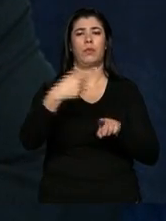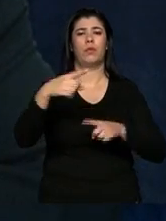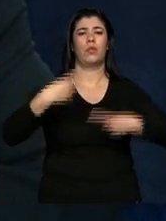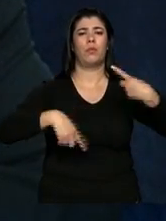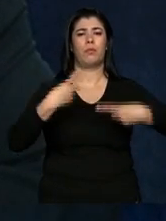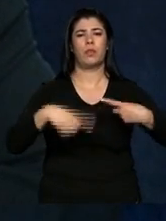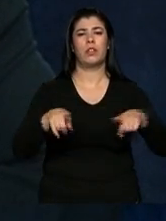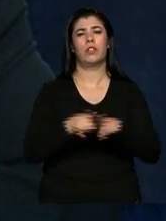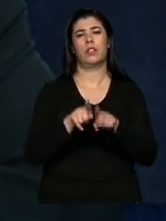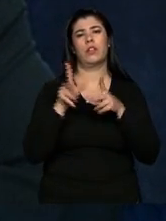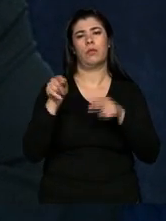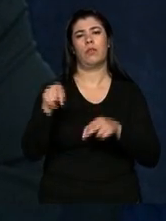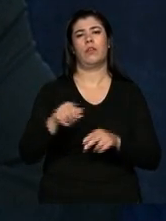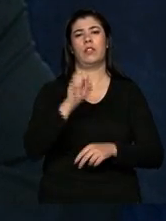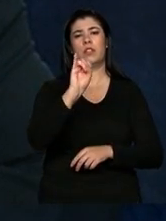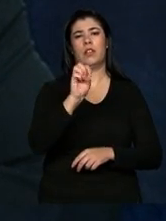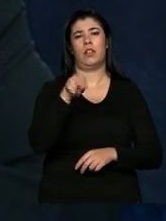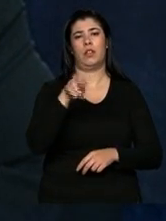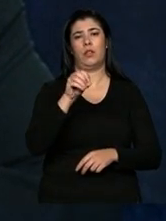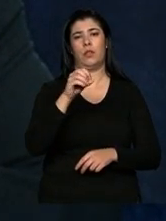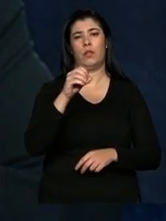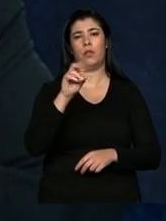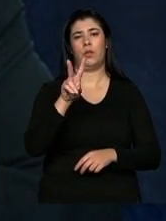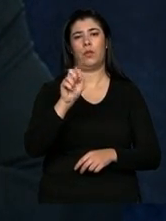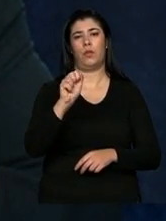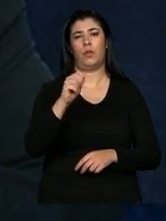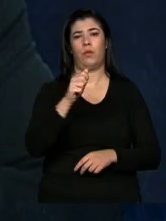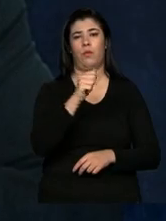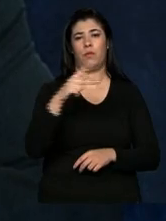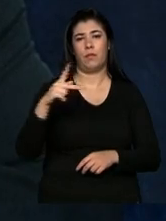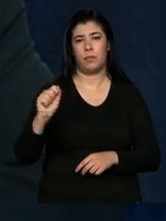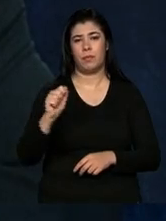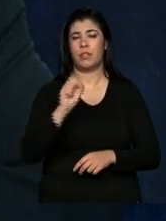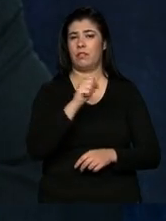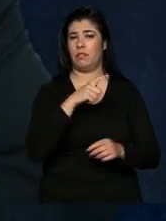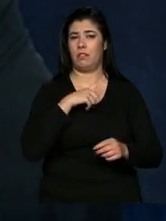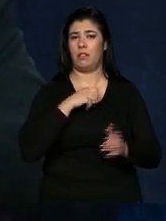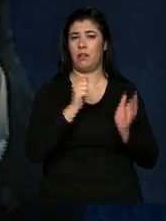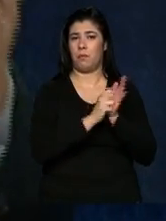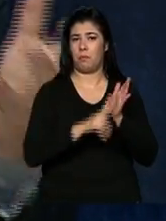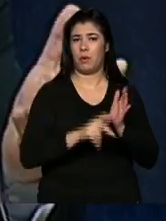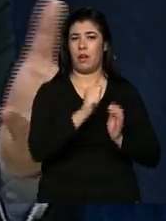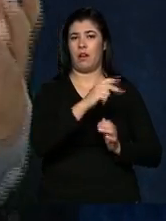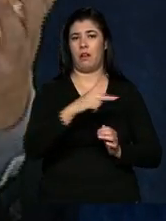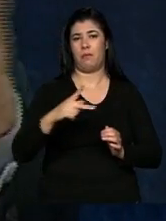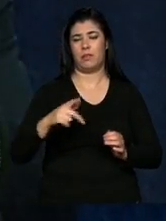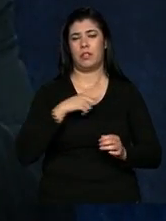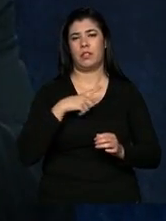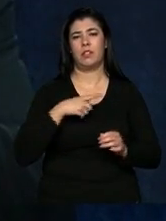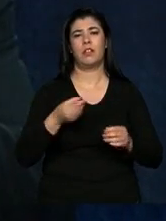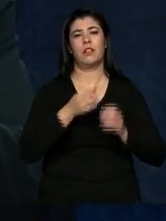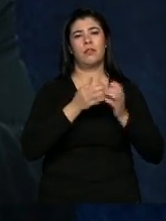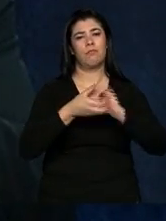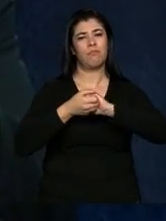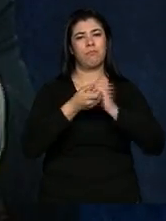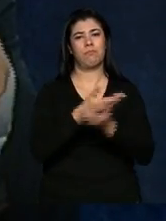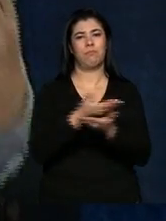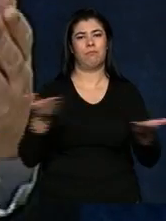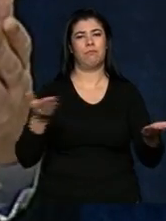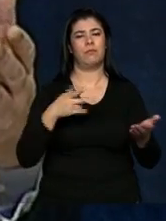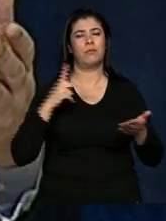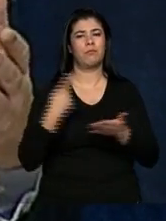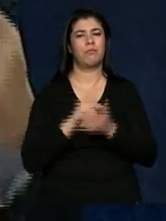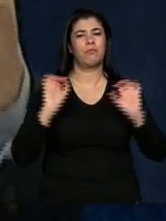ovap e das usinas digitais então cumprimento a todos pela por esse momento que é singelo mas que demonstra a